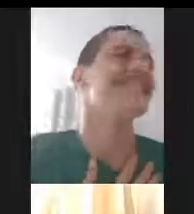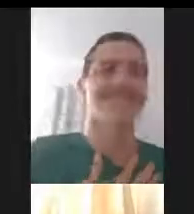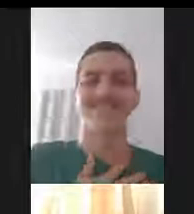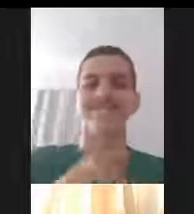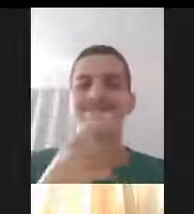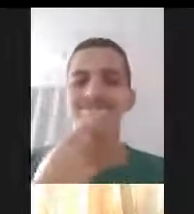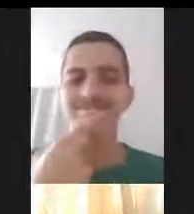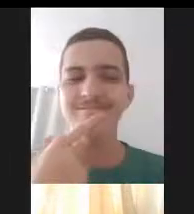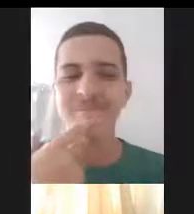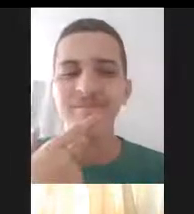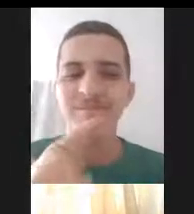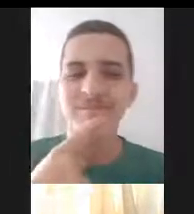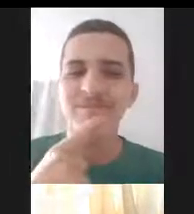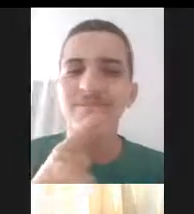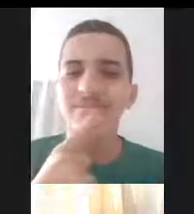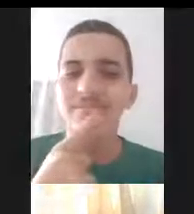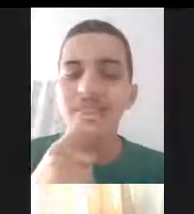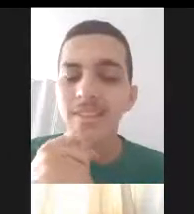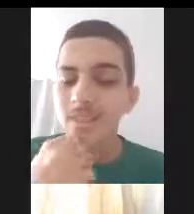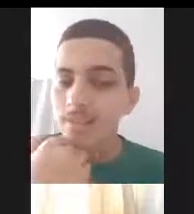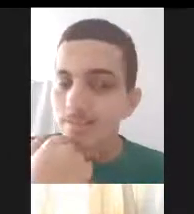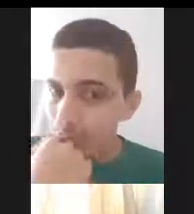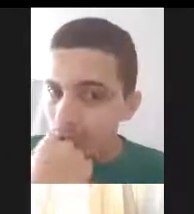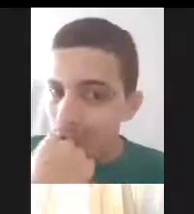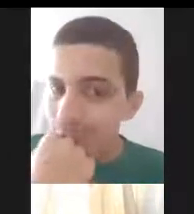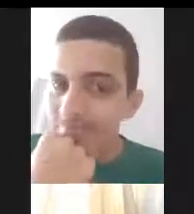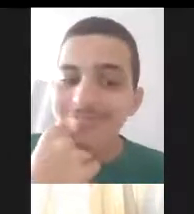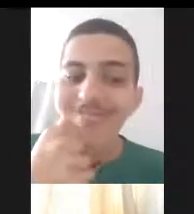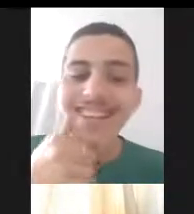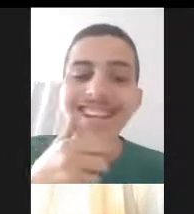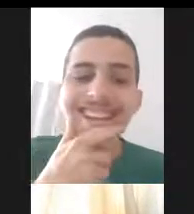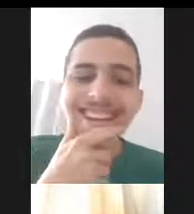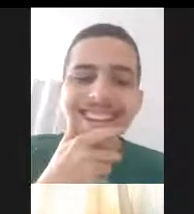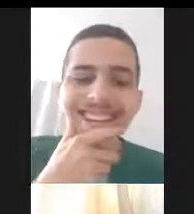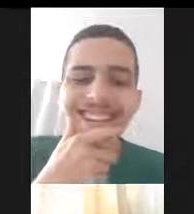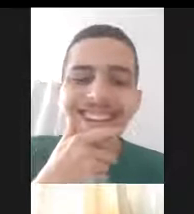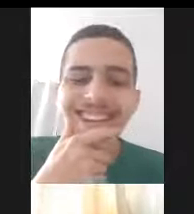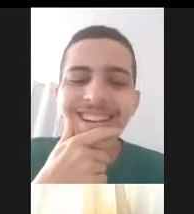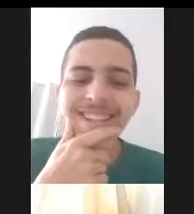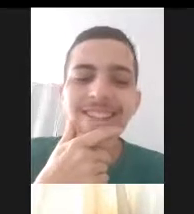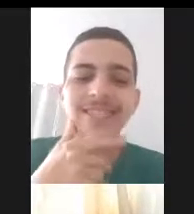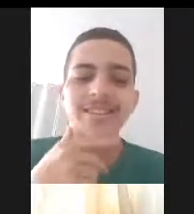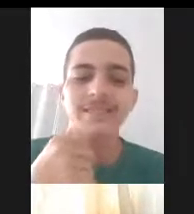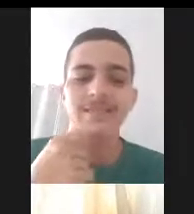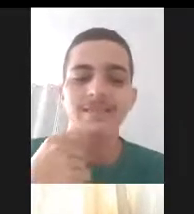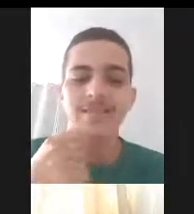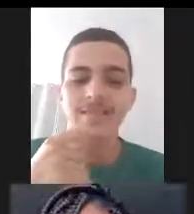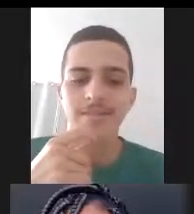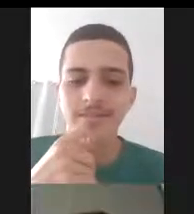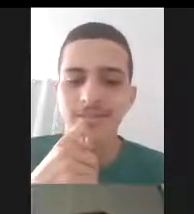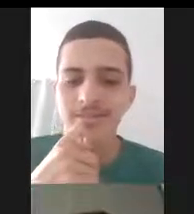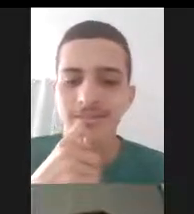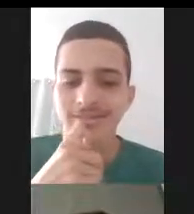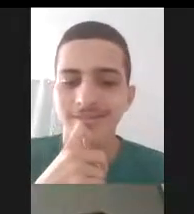e tirei ficou bonita Amanda a tímida Mariana está fora Áurea